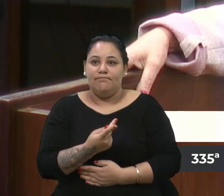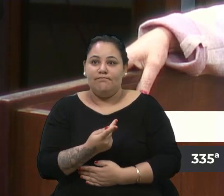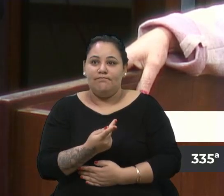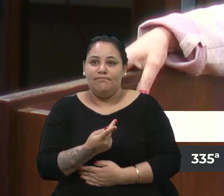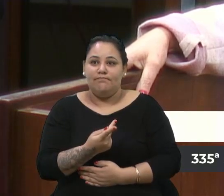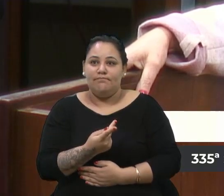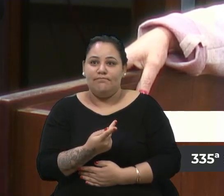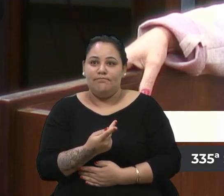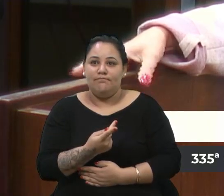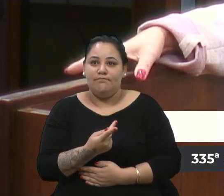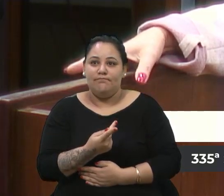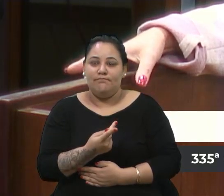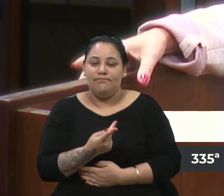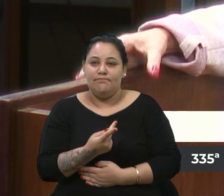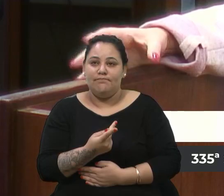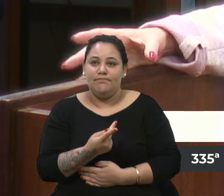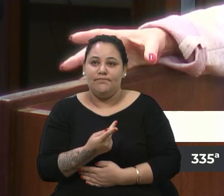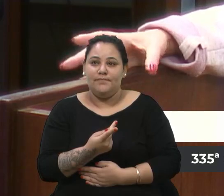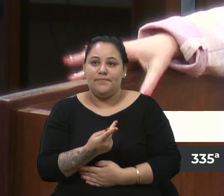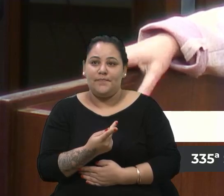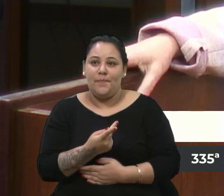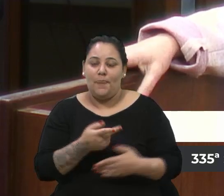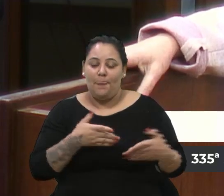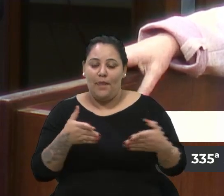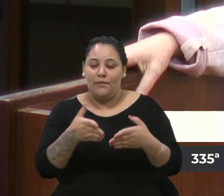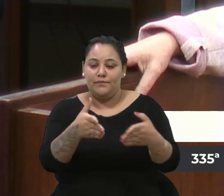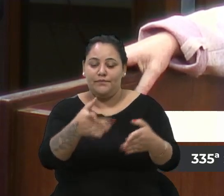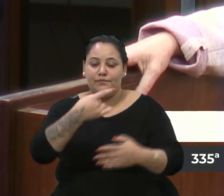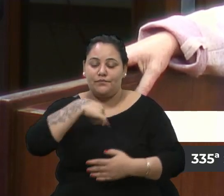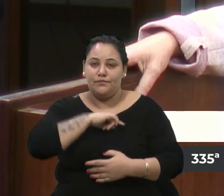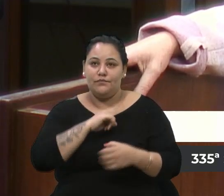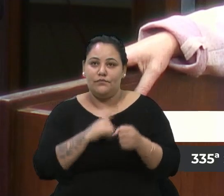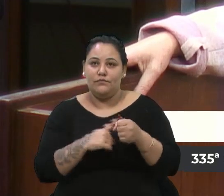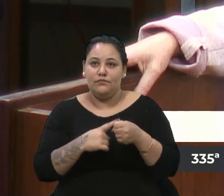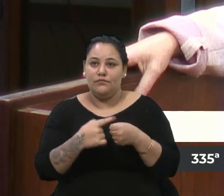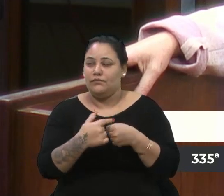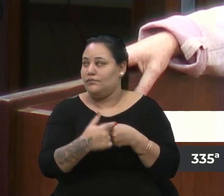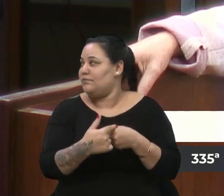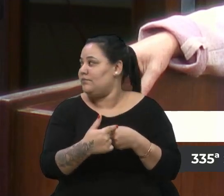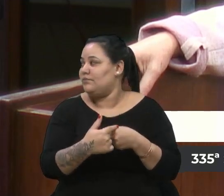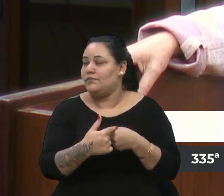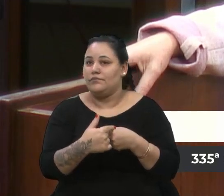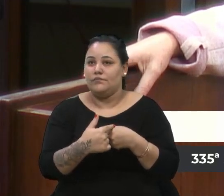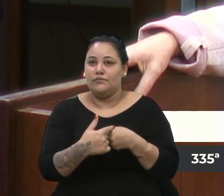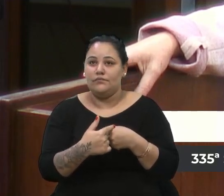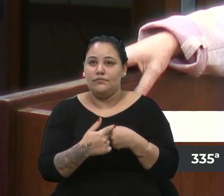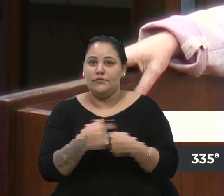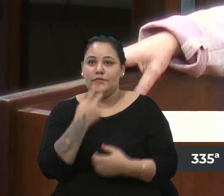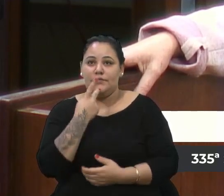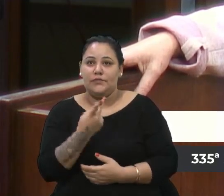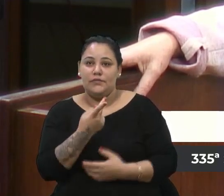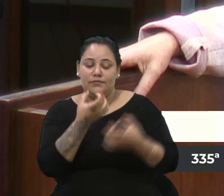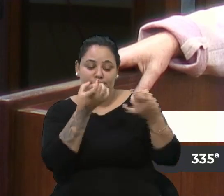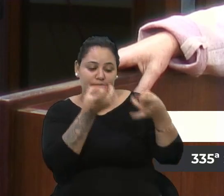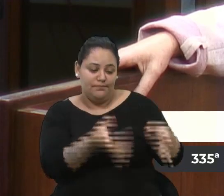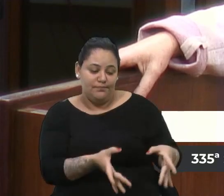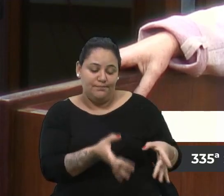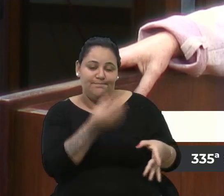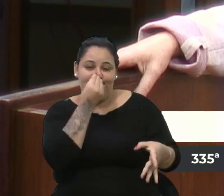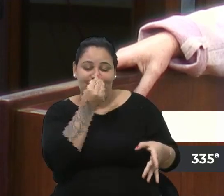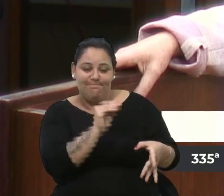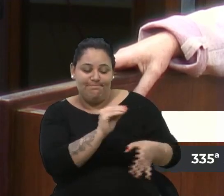situação das ruas das nossas cidades, né? Um pouco a questão do descaso, do abandono